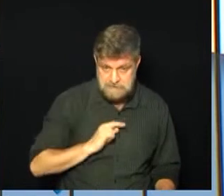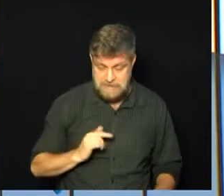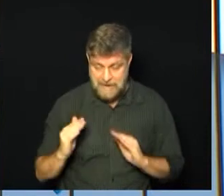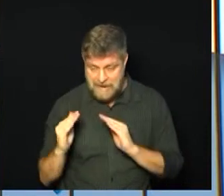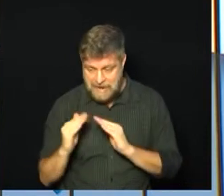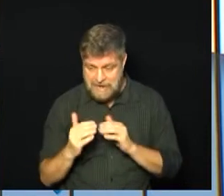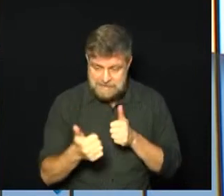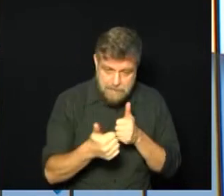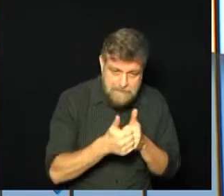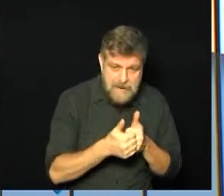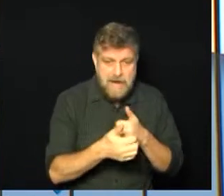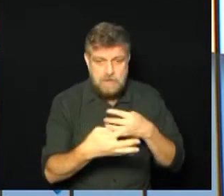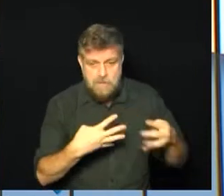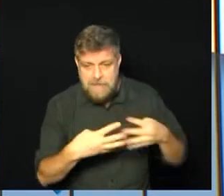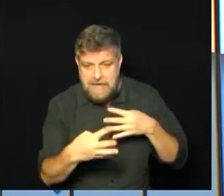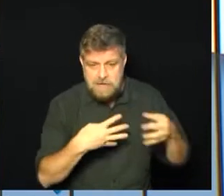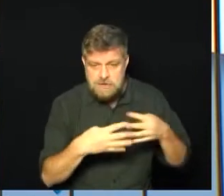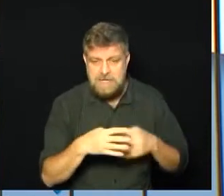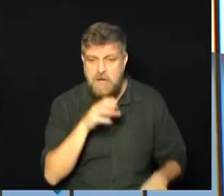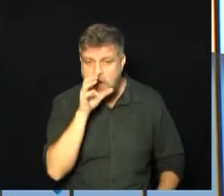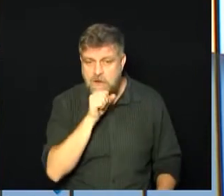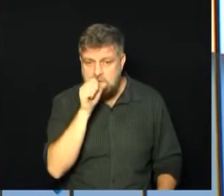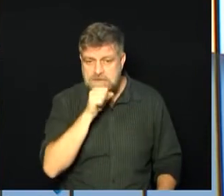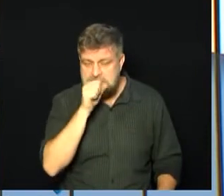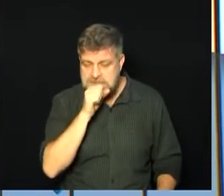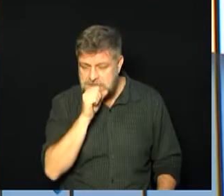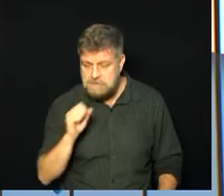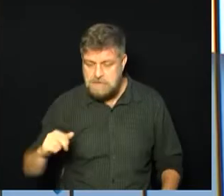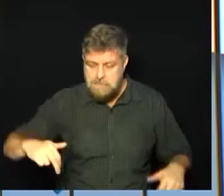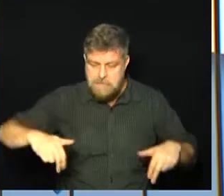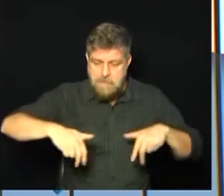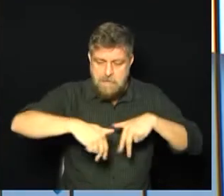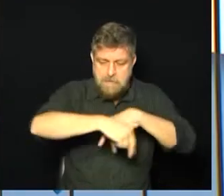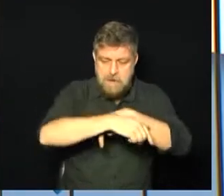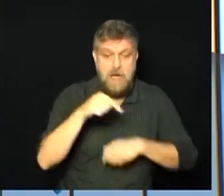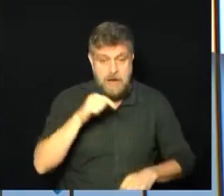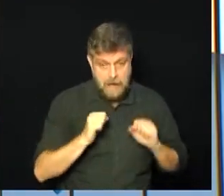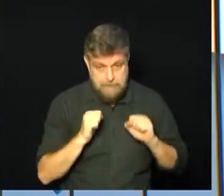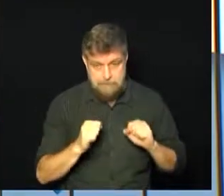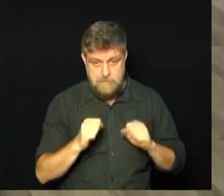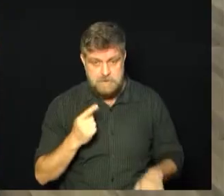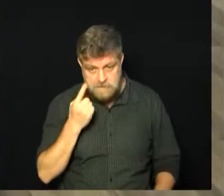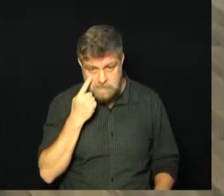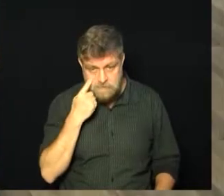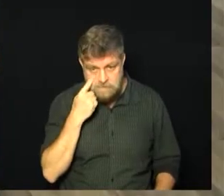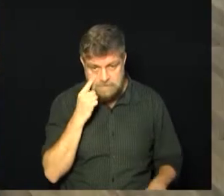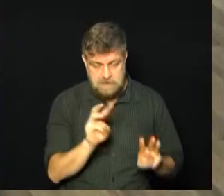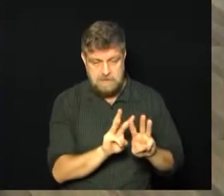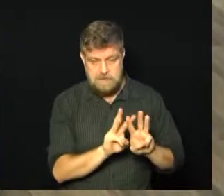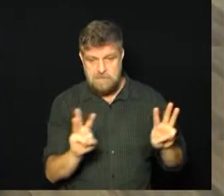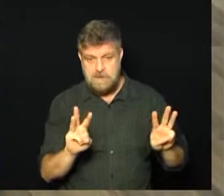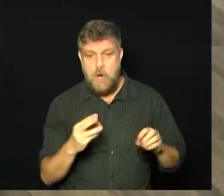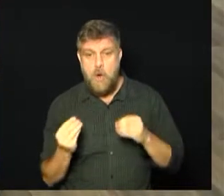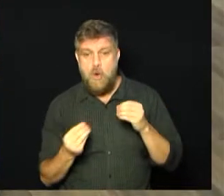mora ou você que transita aí no sábado no distrito de Barão Geraldo, pode entrar. Vamos entrar lá no site para ver qual é o caminho